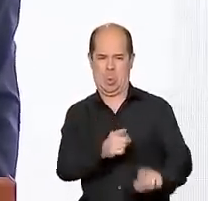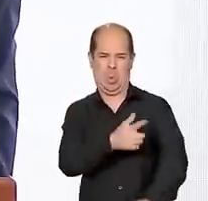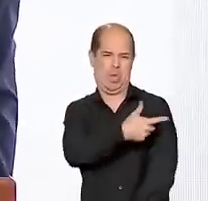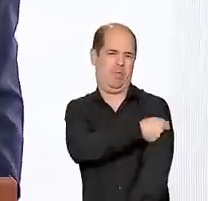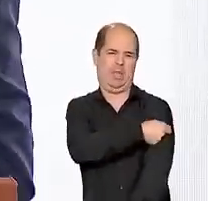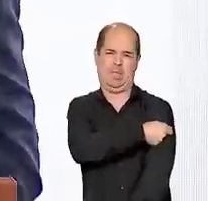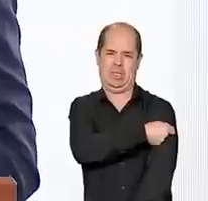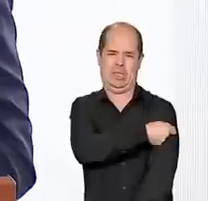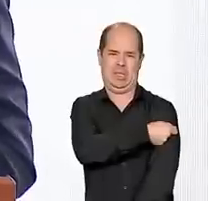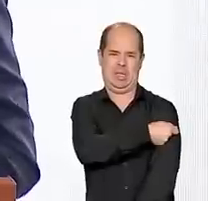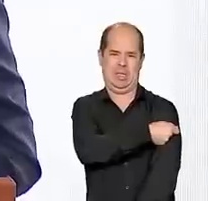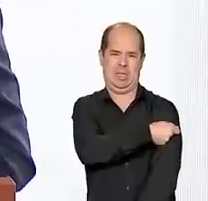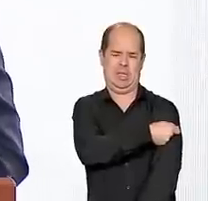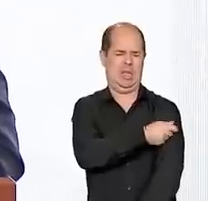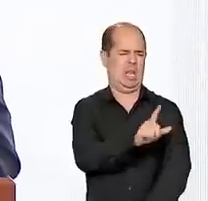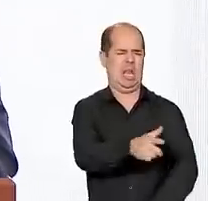antivacinal,